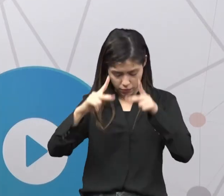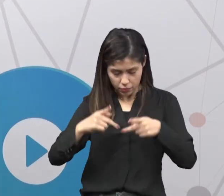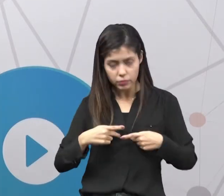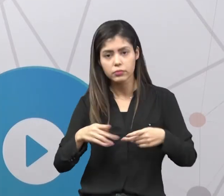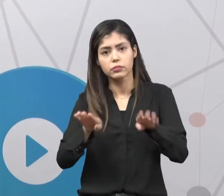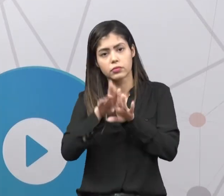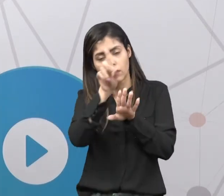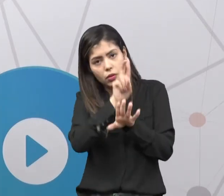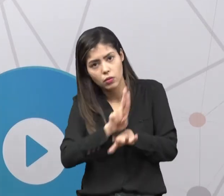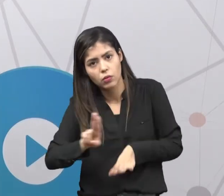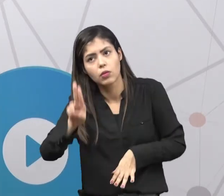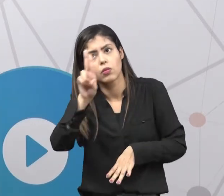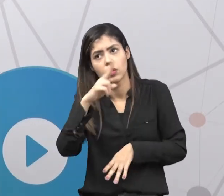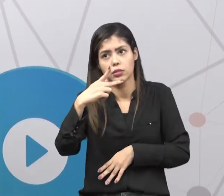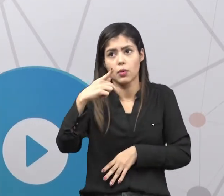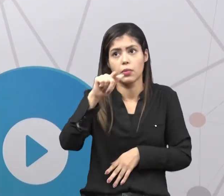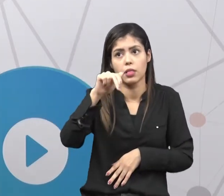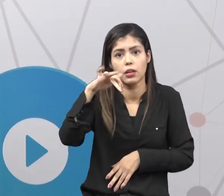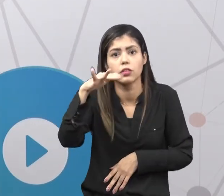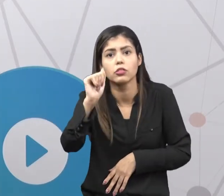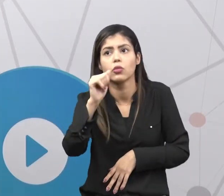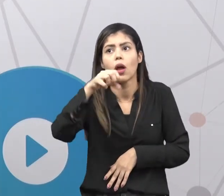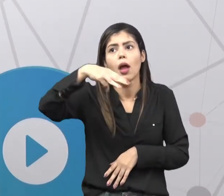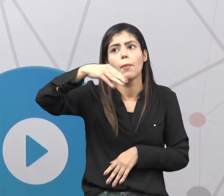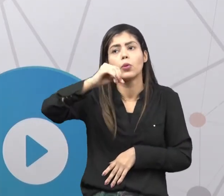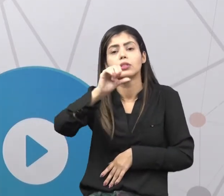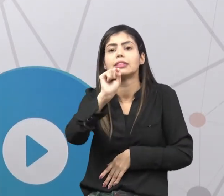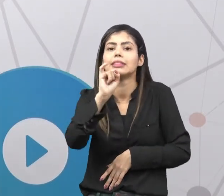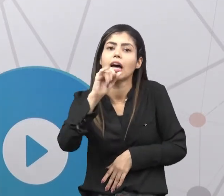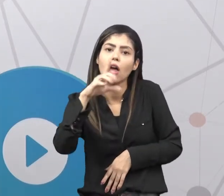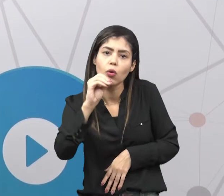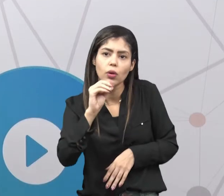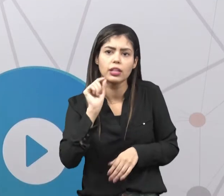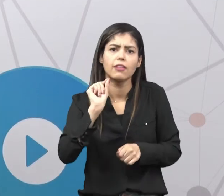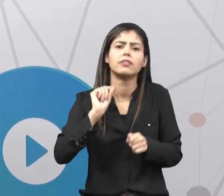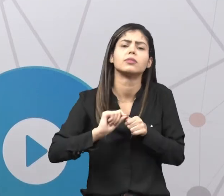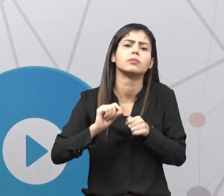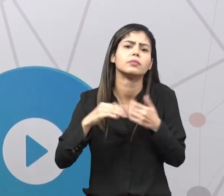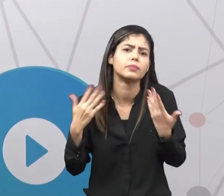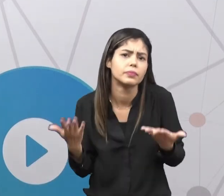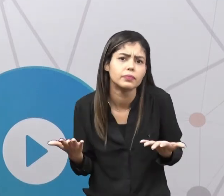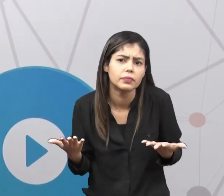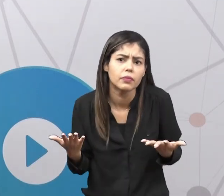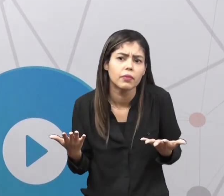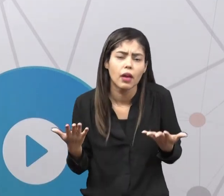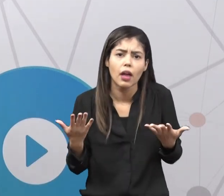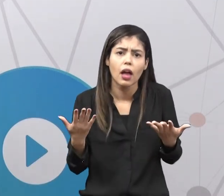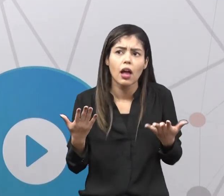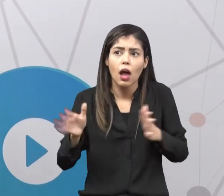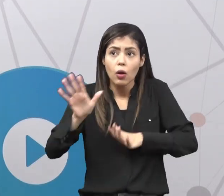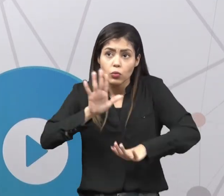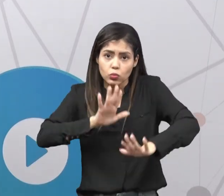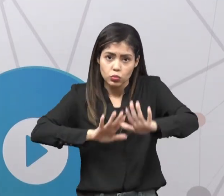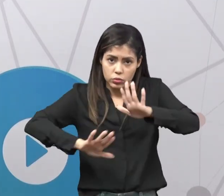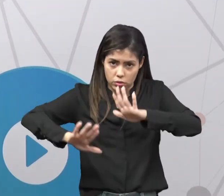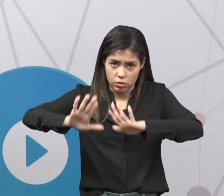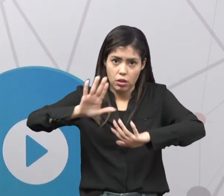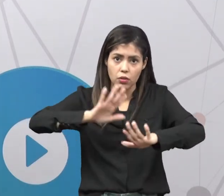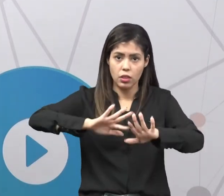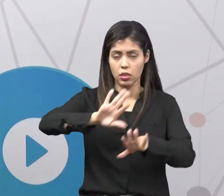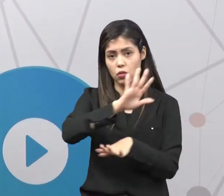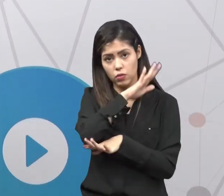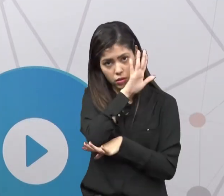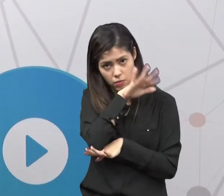do campo, ele utiliza esse plantio em mosaico, ele está fazendo o que? Ele está realmente preservando tanto